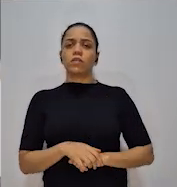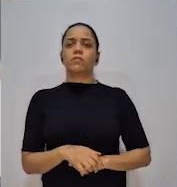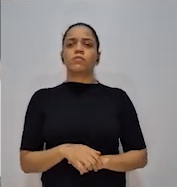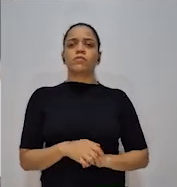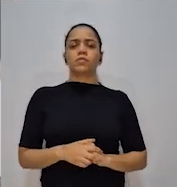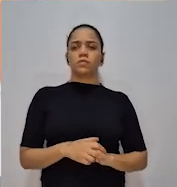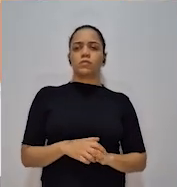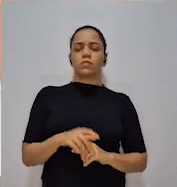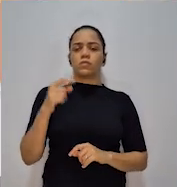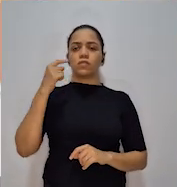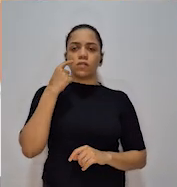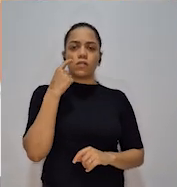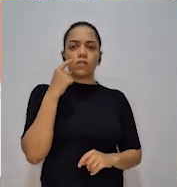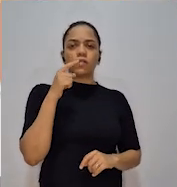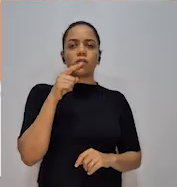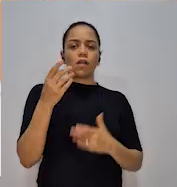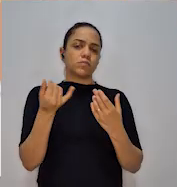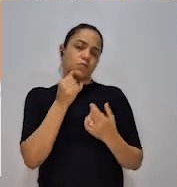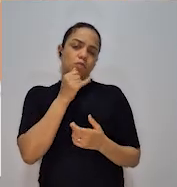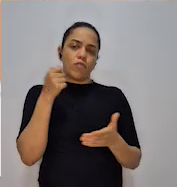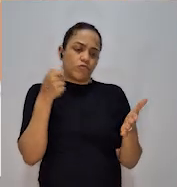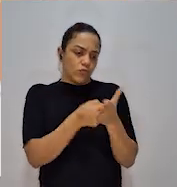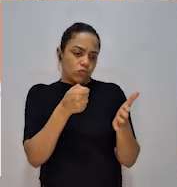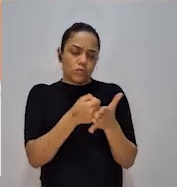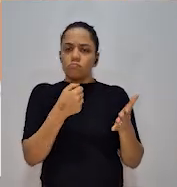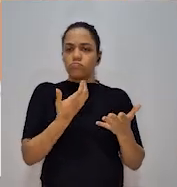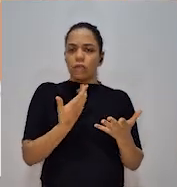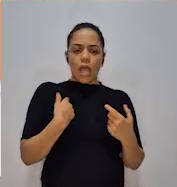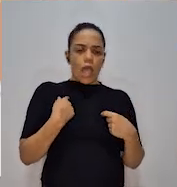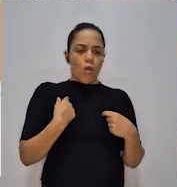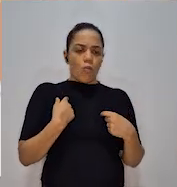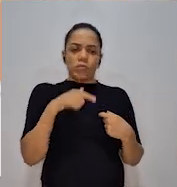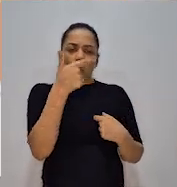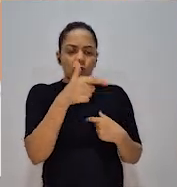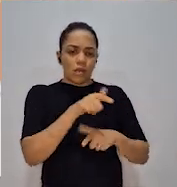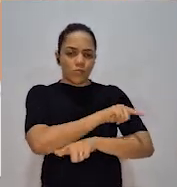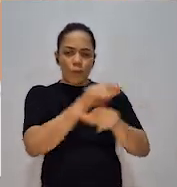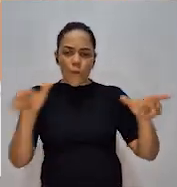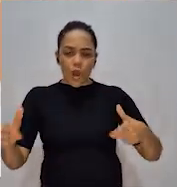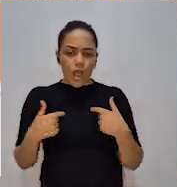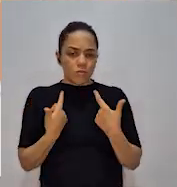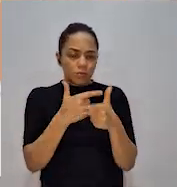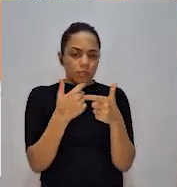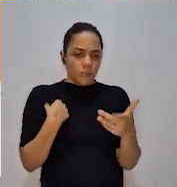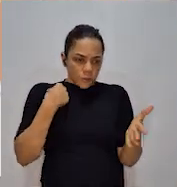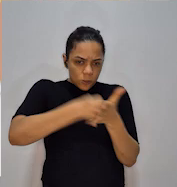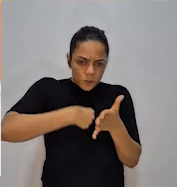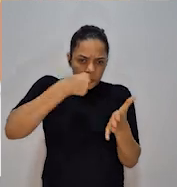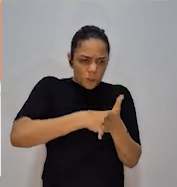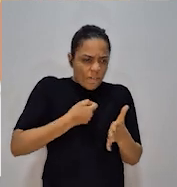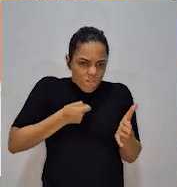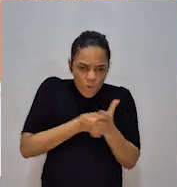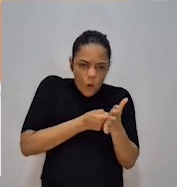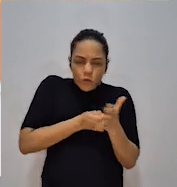forçar uma abertura em algo que ainda não existe. Então você começa por ali e vai aos poucos